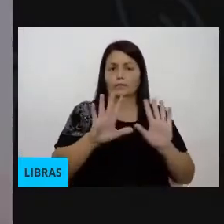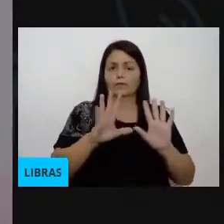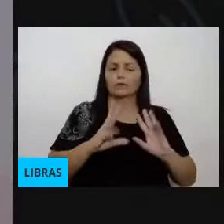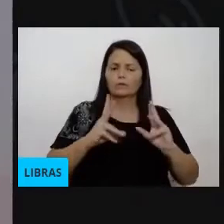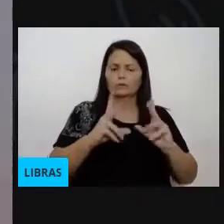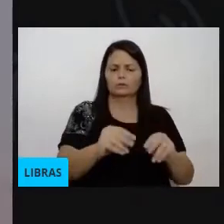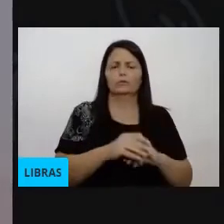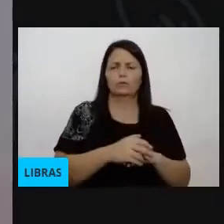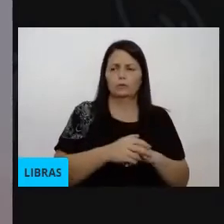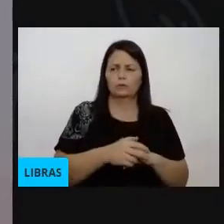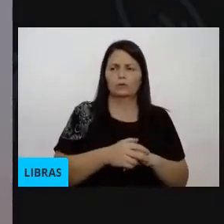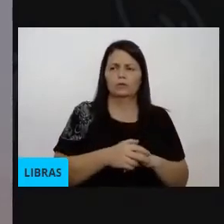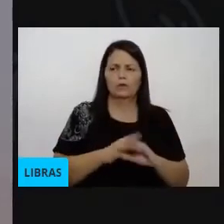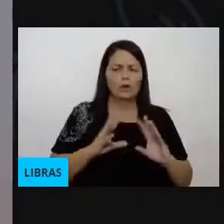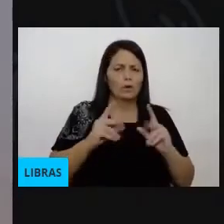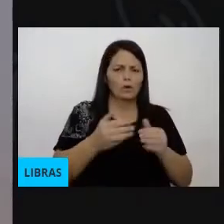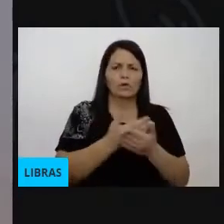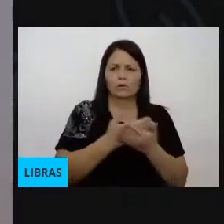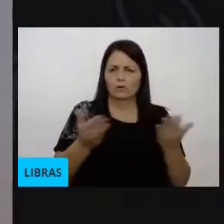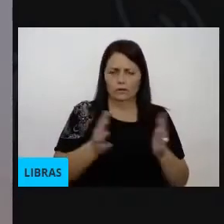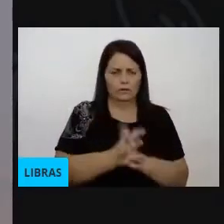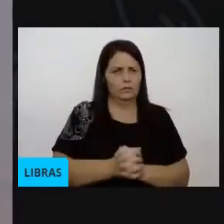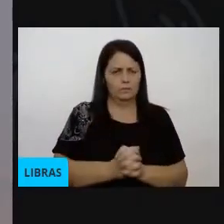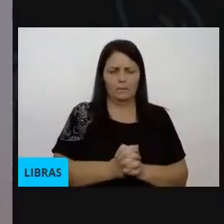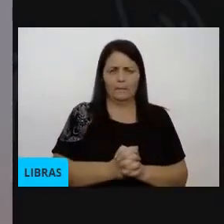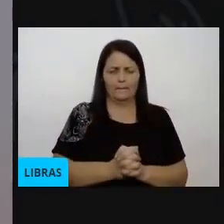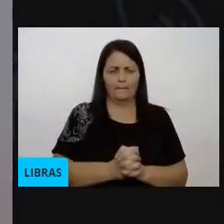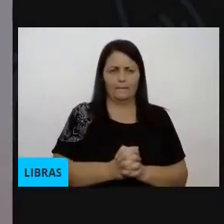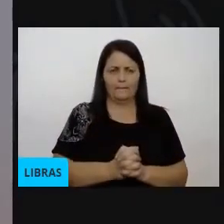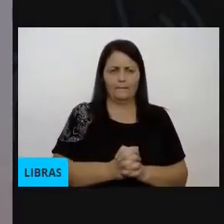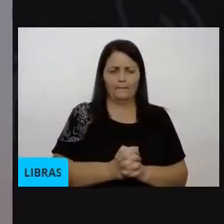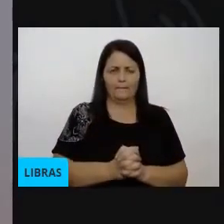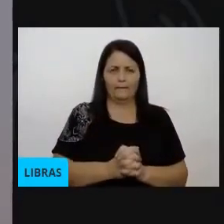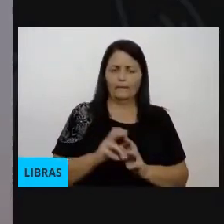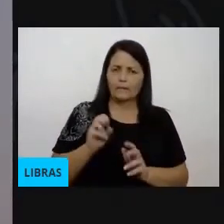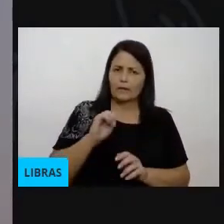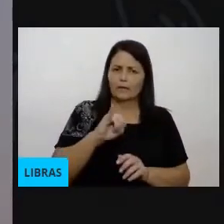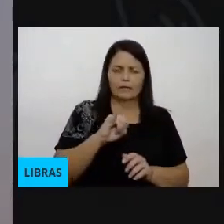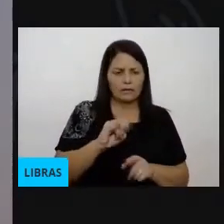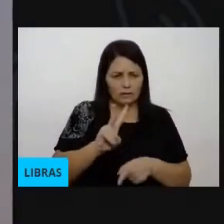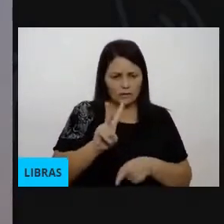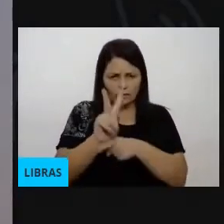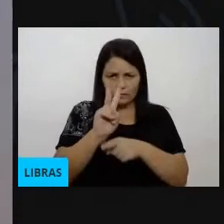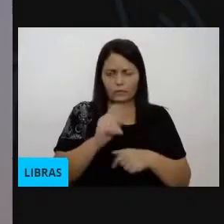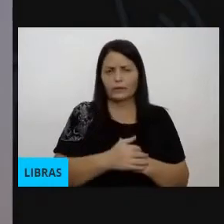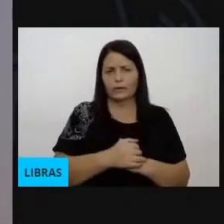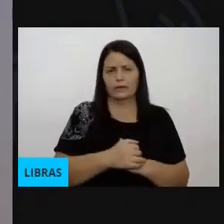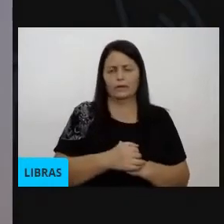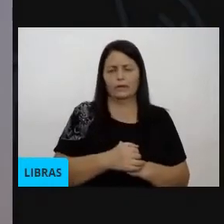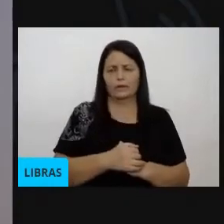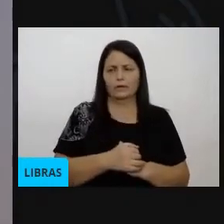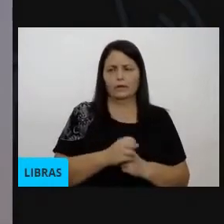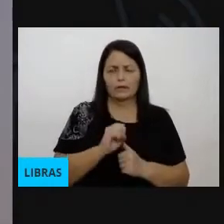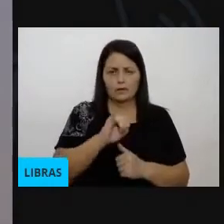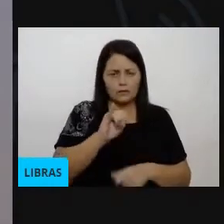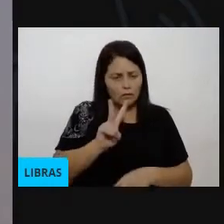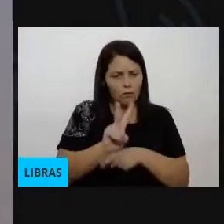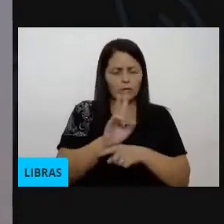todos, talvez a maior dica que eu possa dar, se poupem. Se